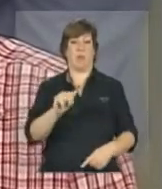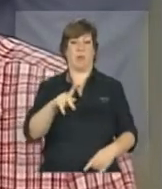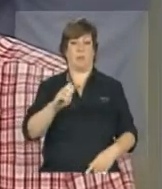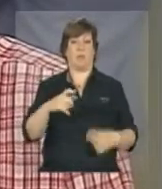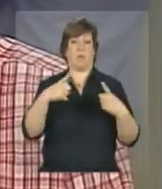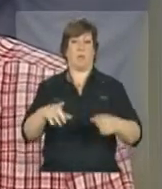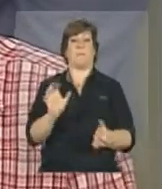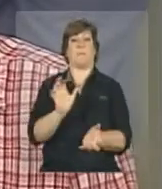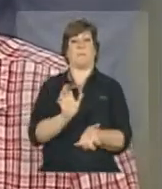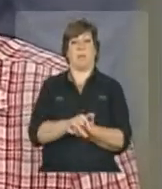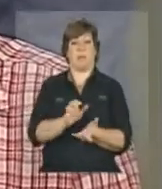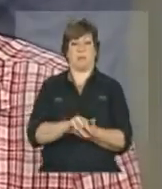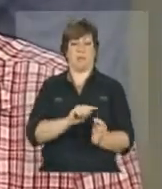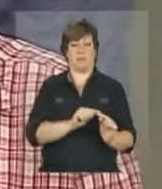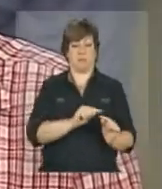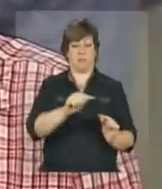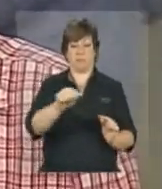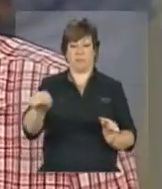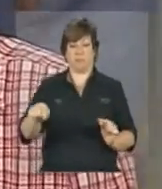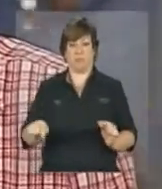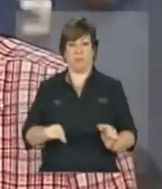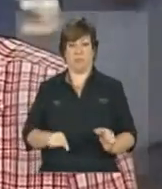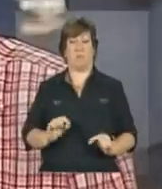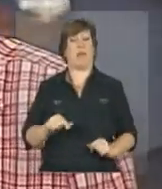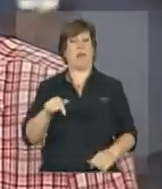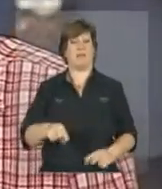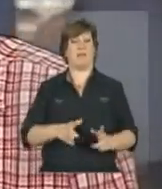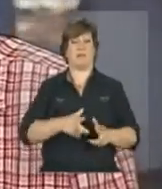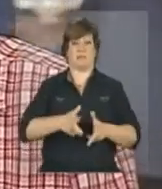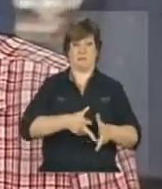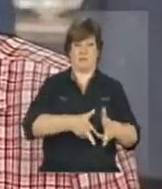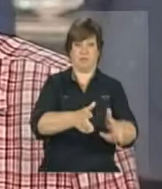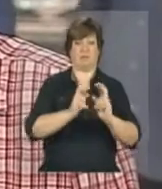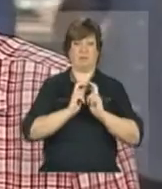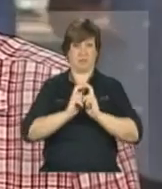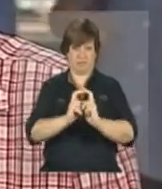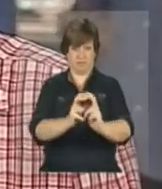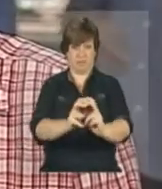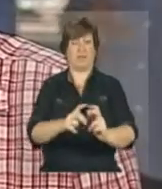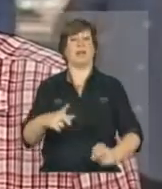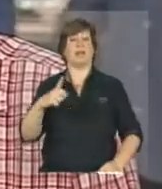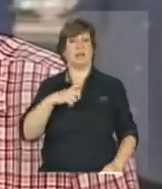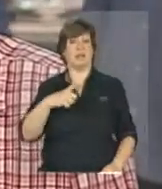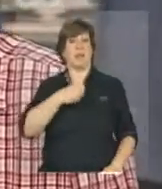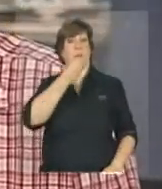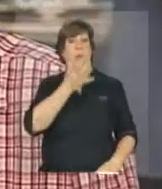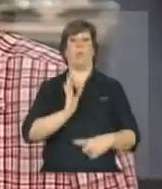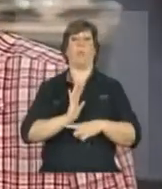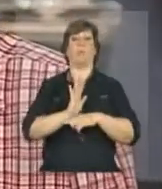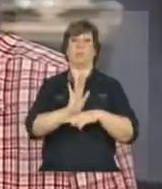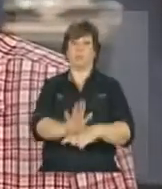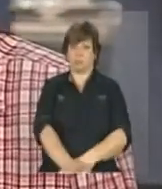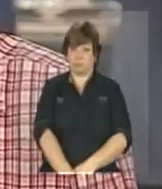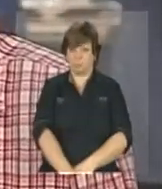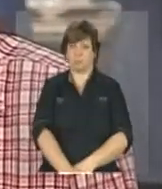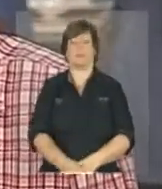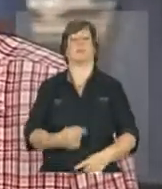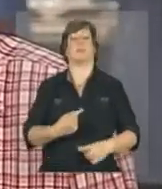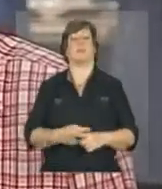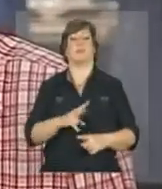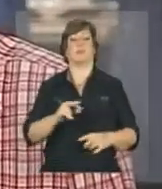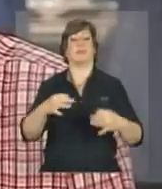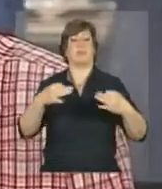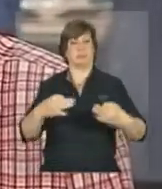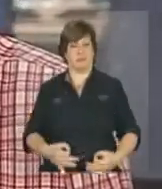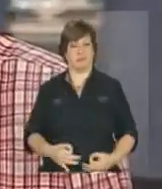em Pernambuco. Mas essa ferrovia, além do benefício direto que certamente vai trazer